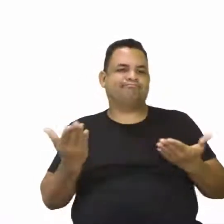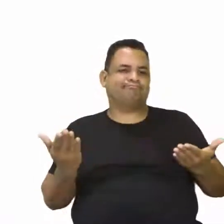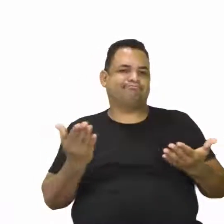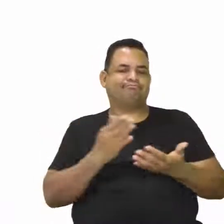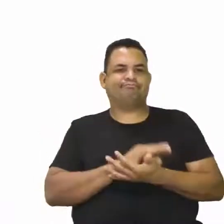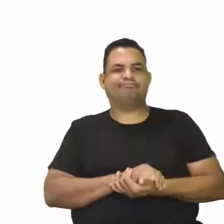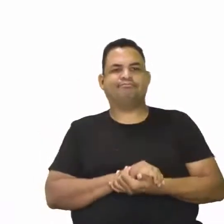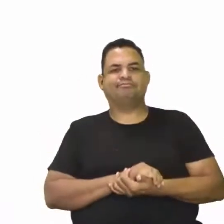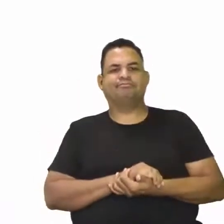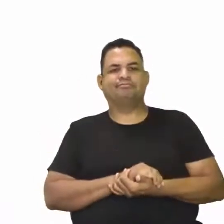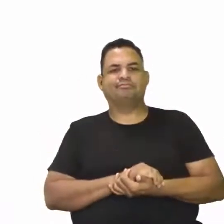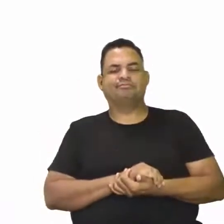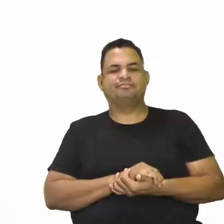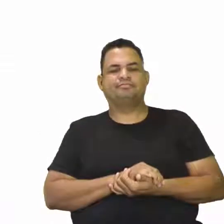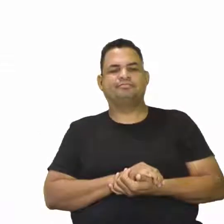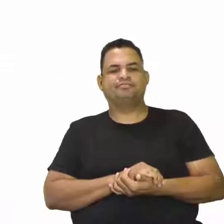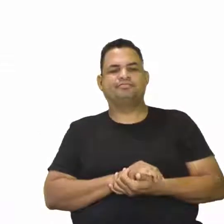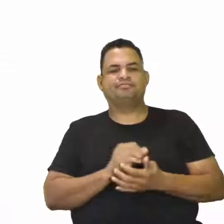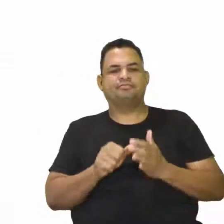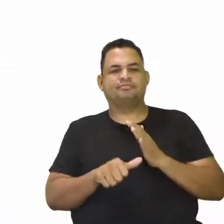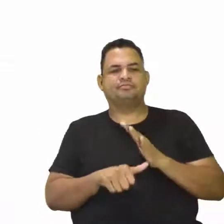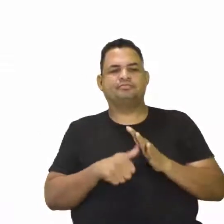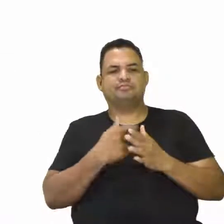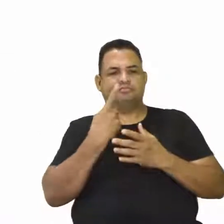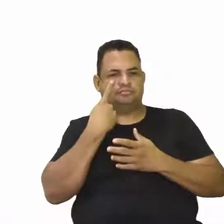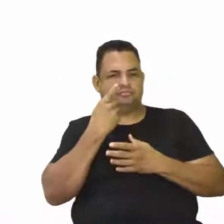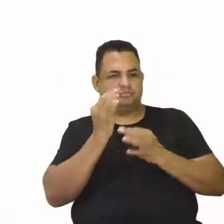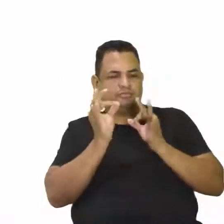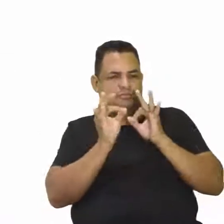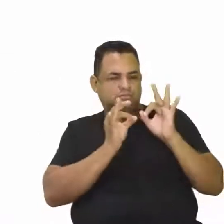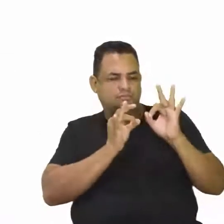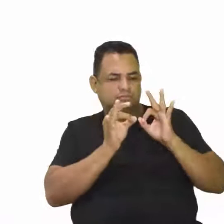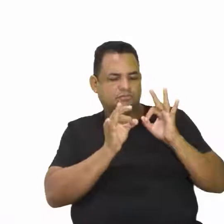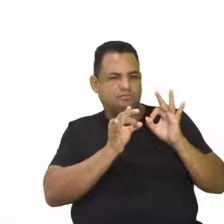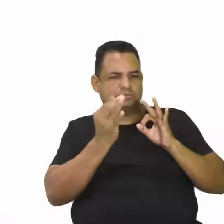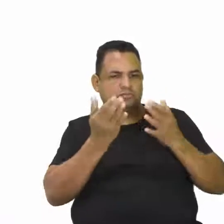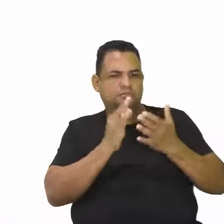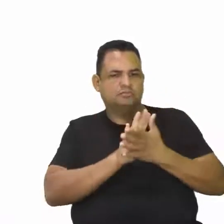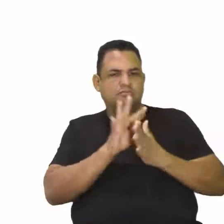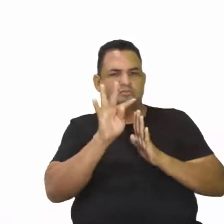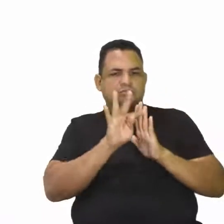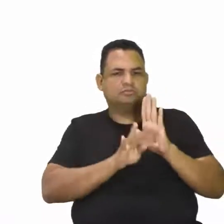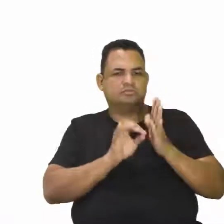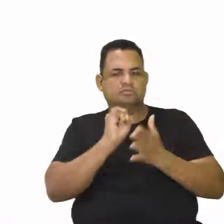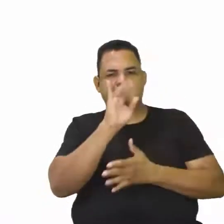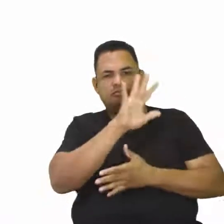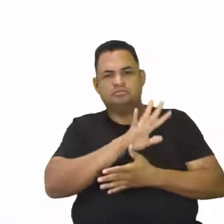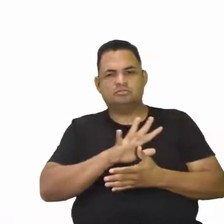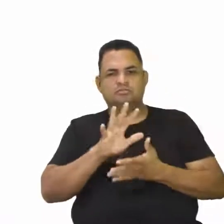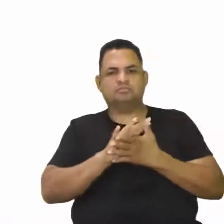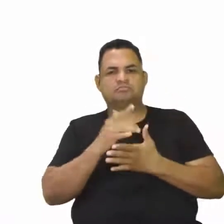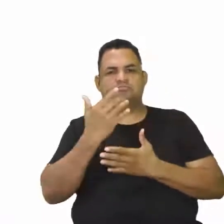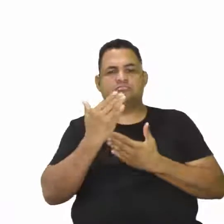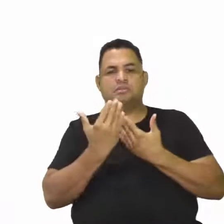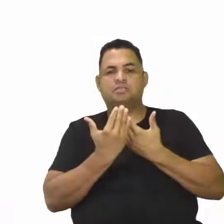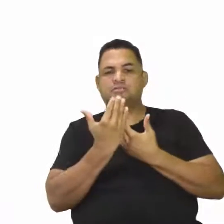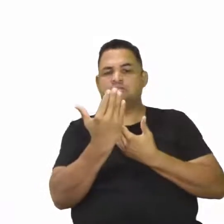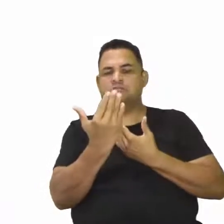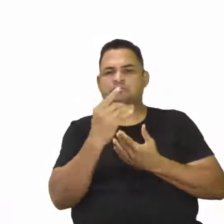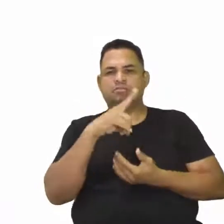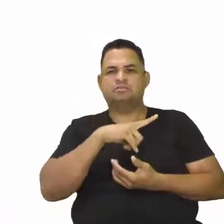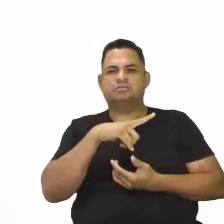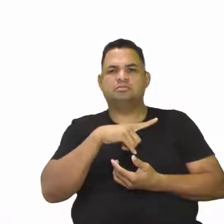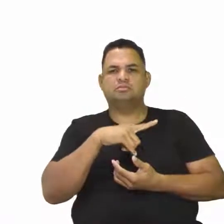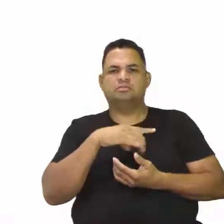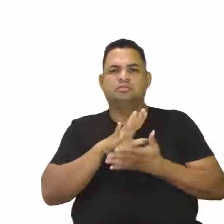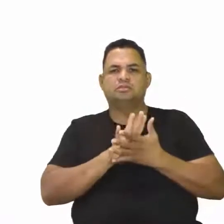lá. Observa primeiro o formato. Eu tenho texto, eu tenho imagem, eu só não vou ter o fundo, não é? Tem o fundo,